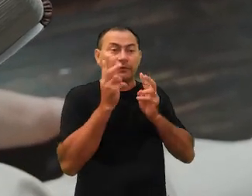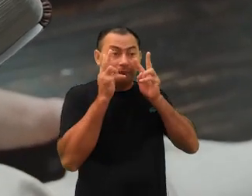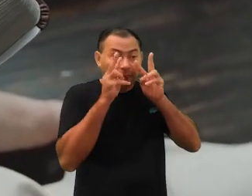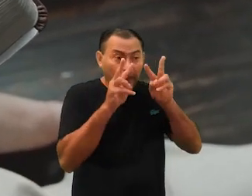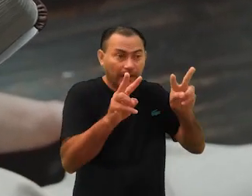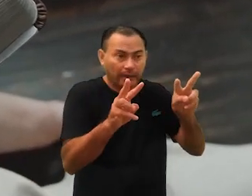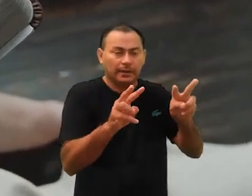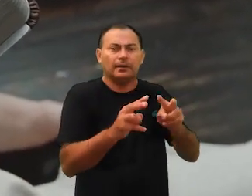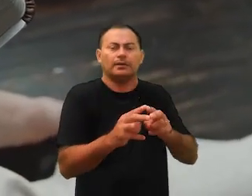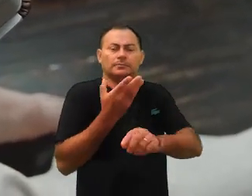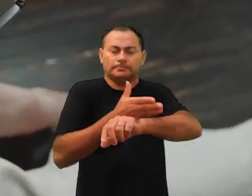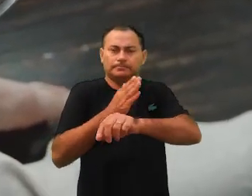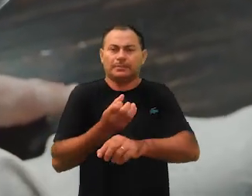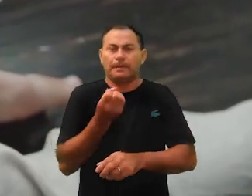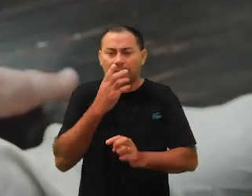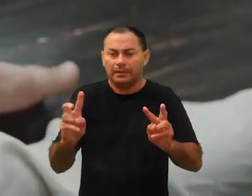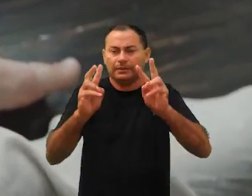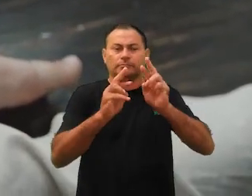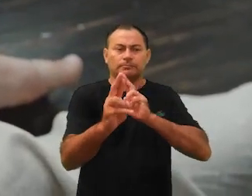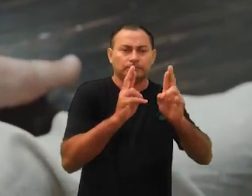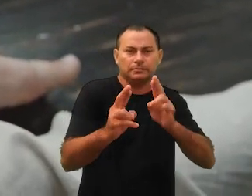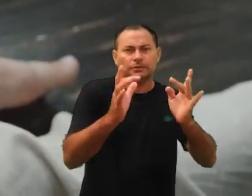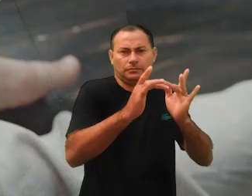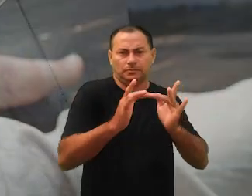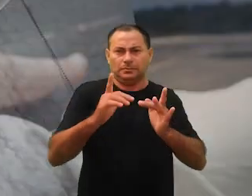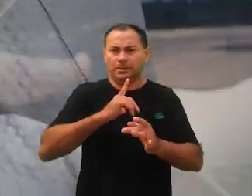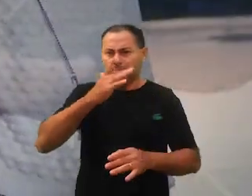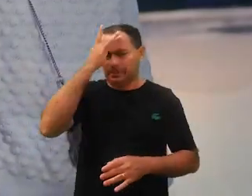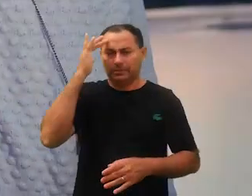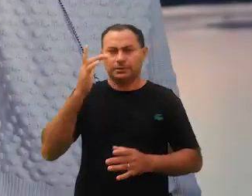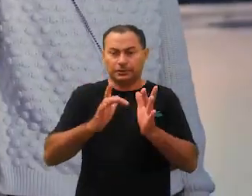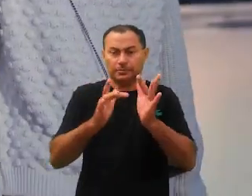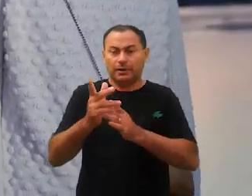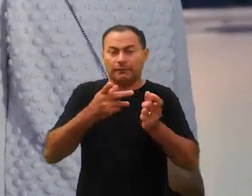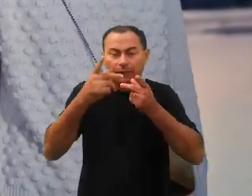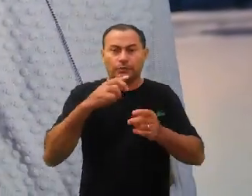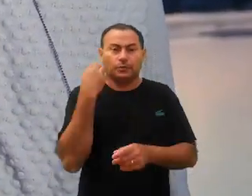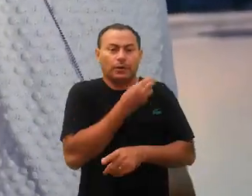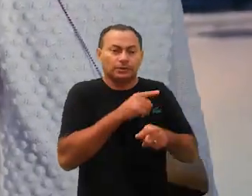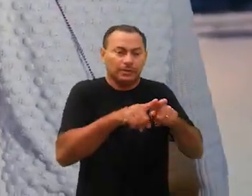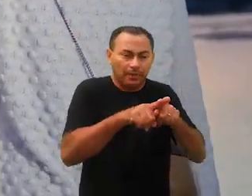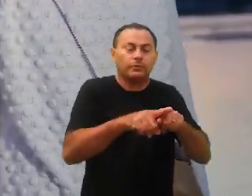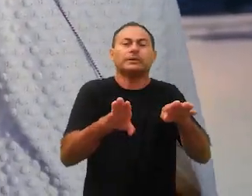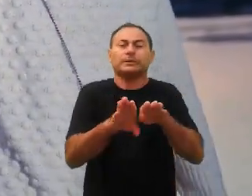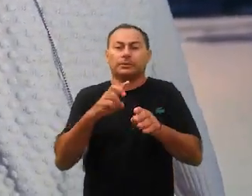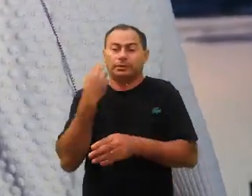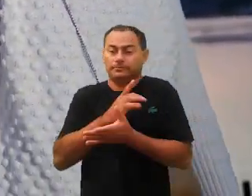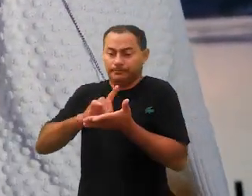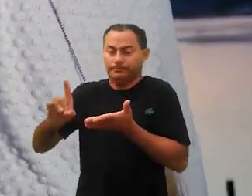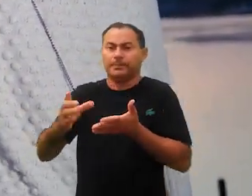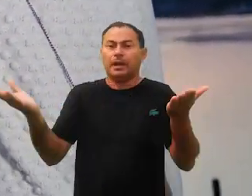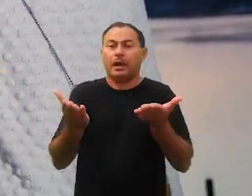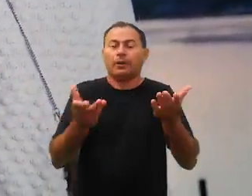ao redor e aplicar as bem-aventuranças nos relacionamentos que temos. Ele mencionou nosso irmão, nosso adversário, e